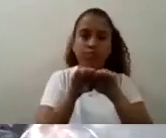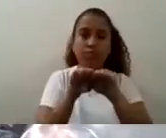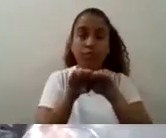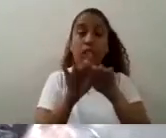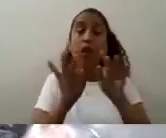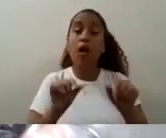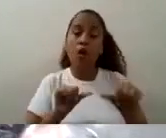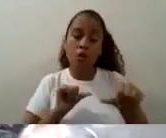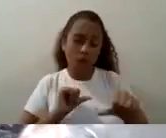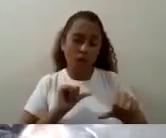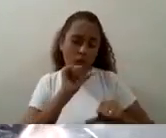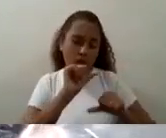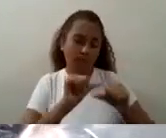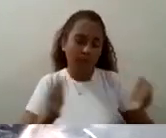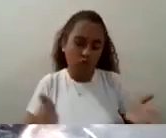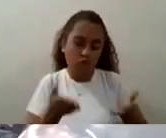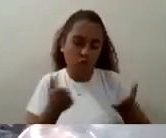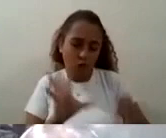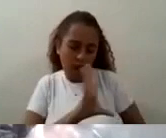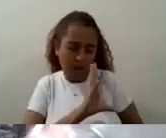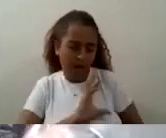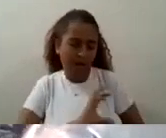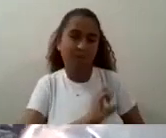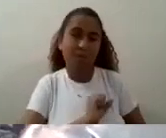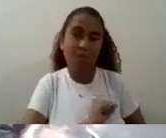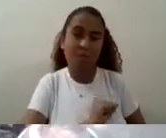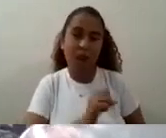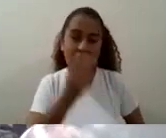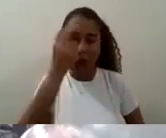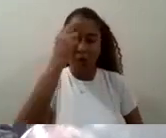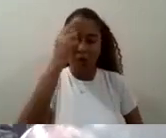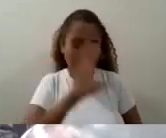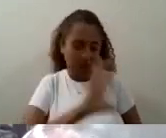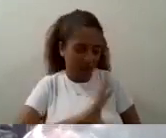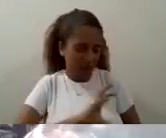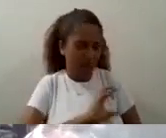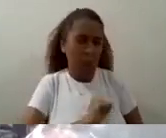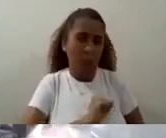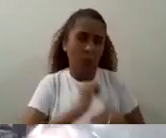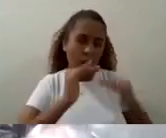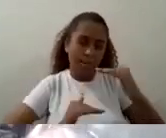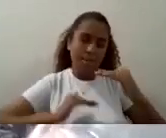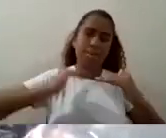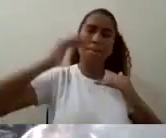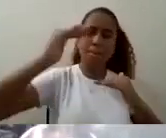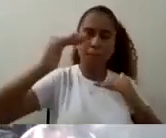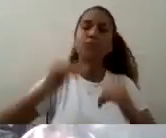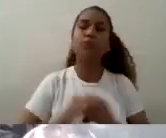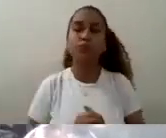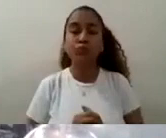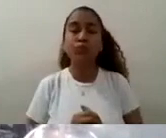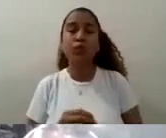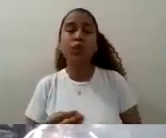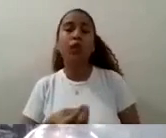amor como forma de superar a cultura do ódio, fortalecer a convivência ecumênica